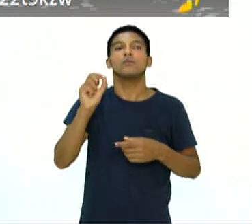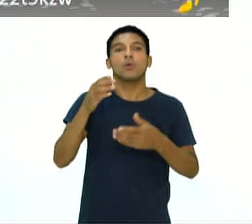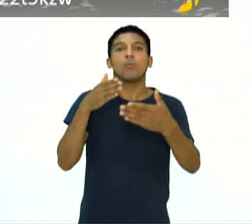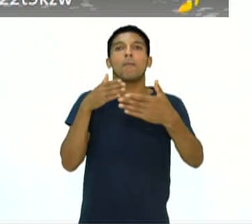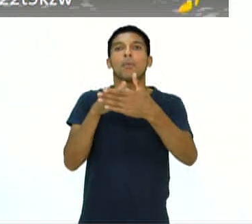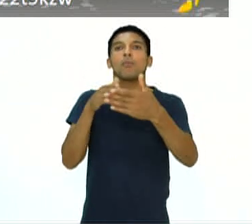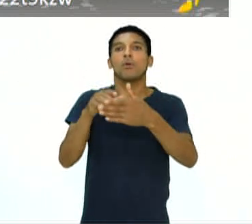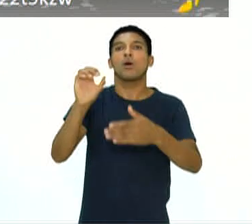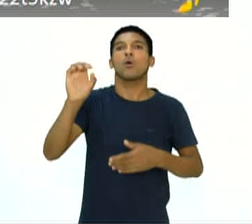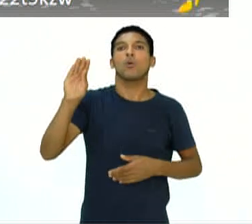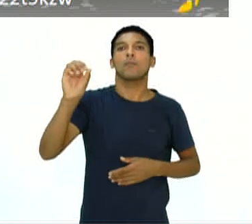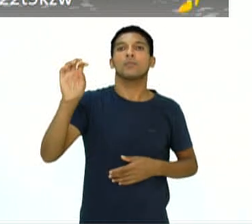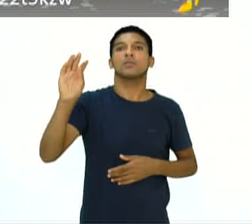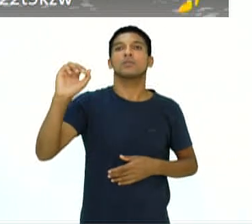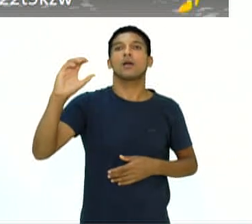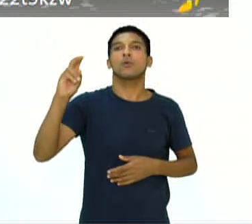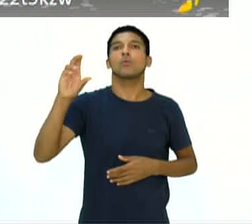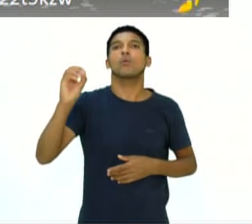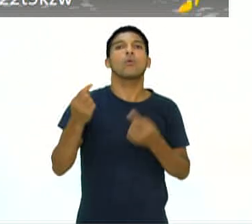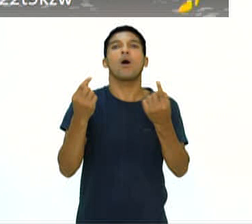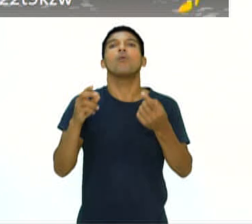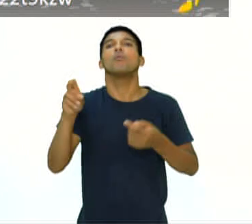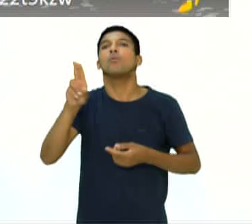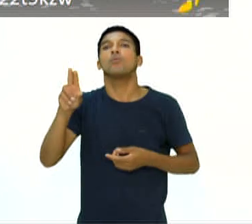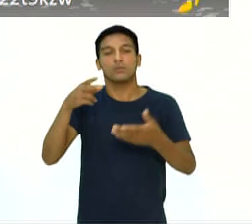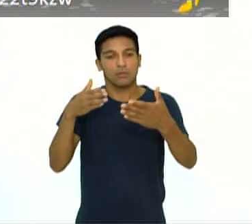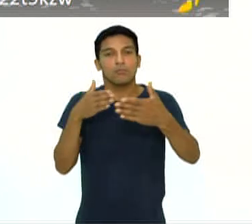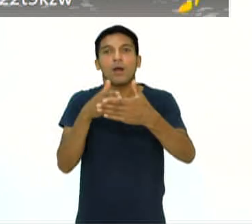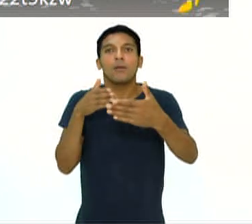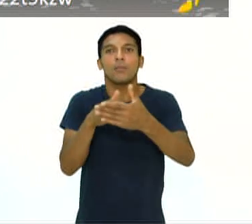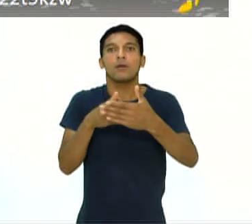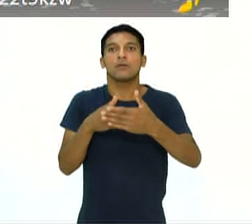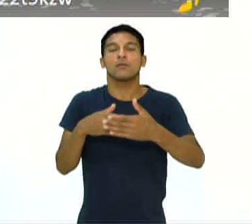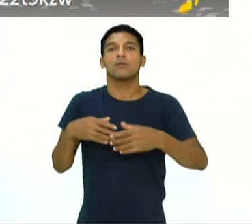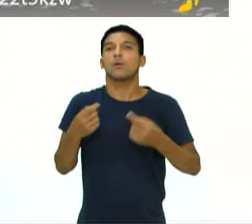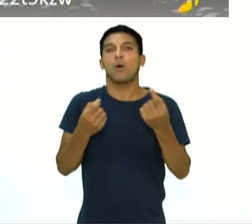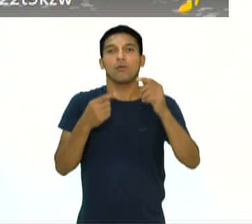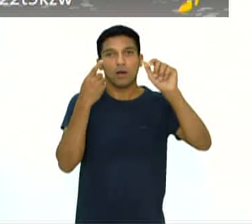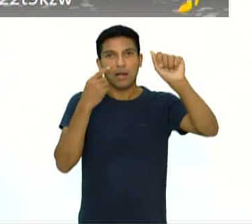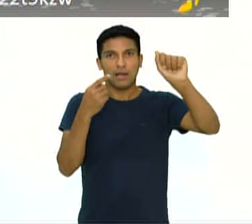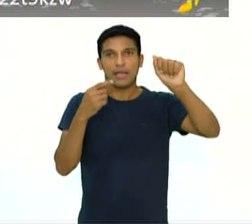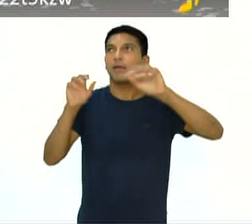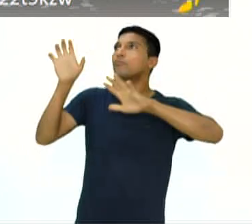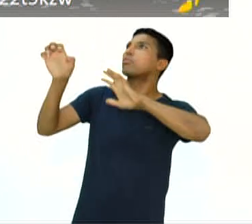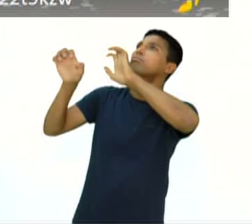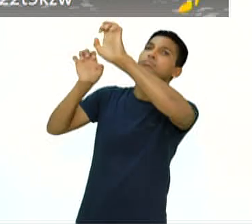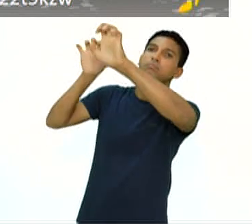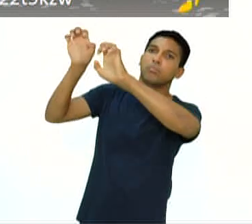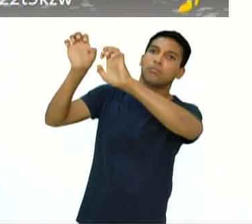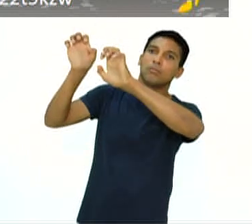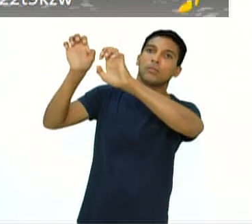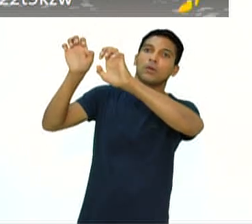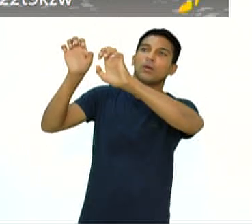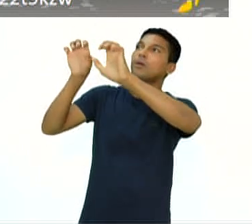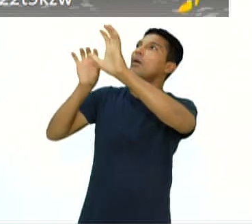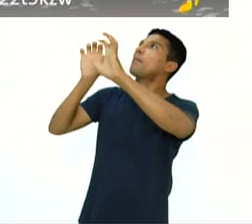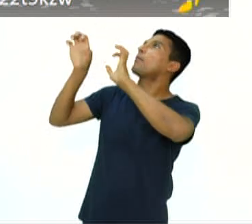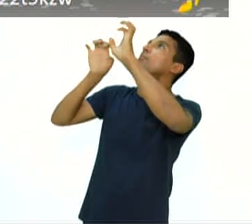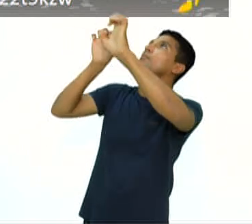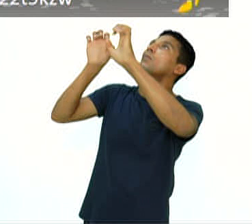ali vira obstáculo, tá? Alternativa A é a escalada, alternativa B é o